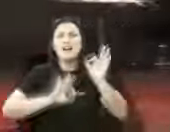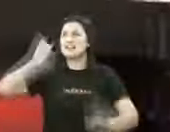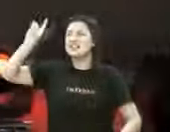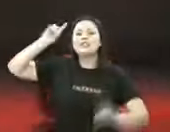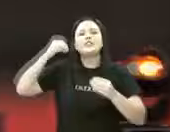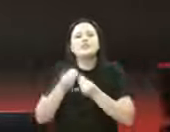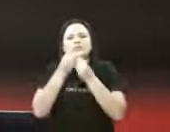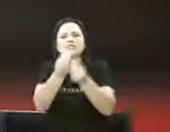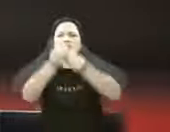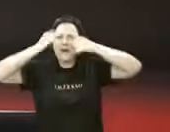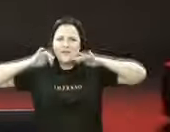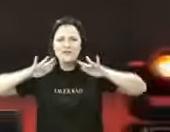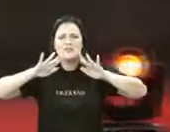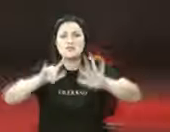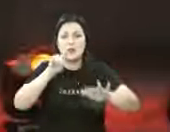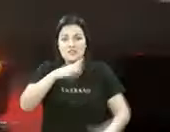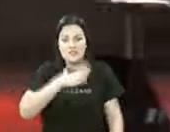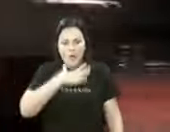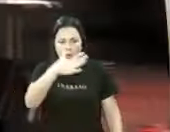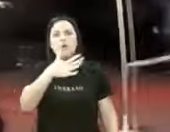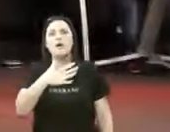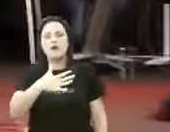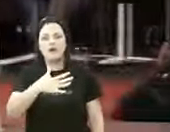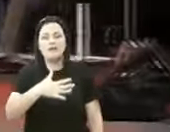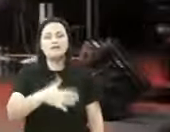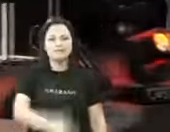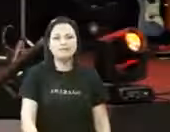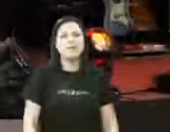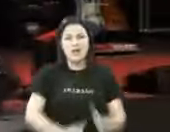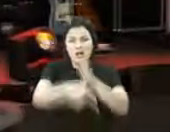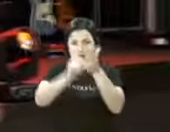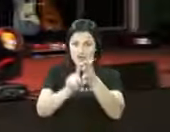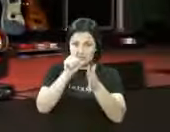surpreendido em áreas que você chorava.